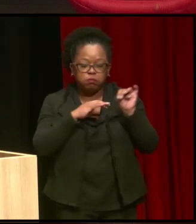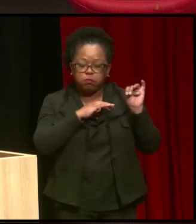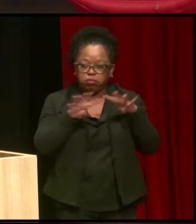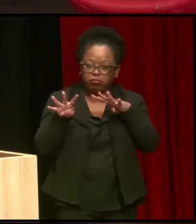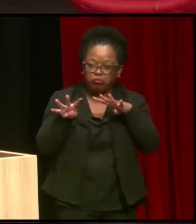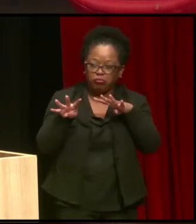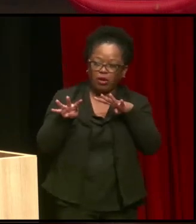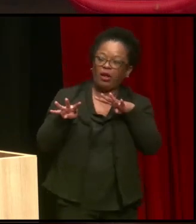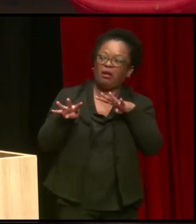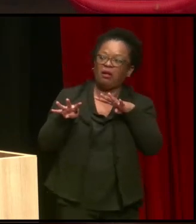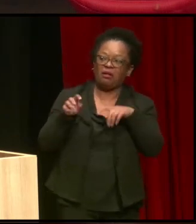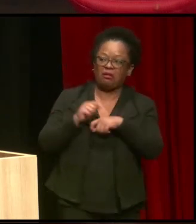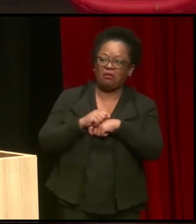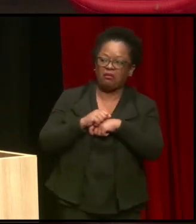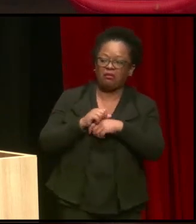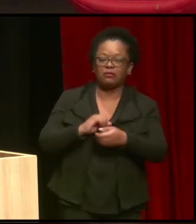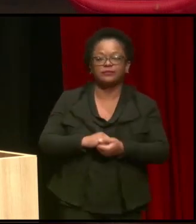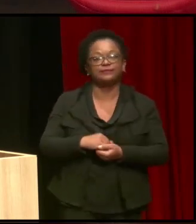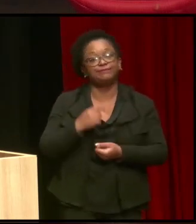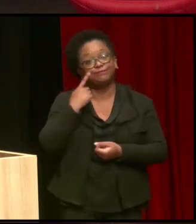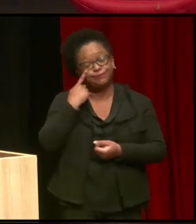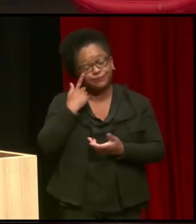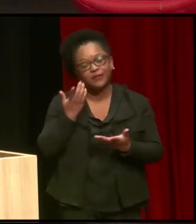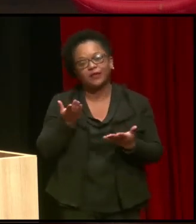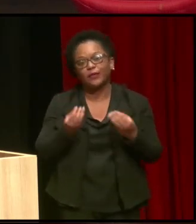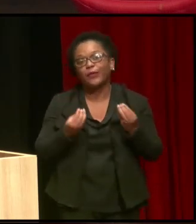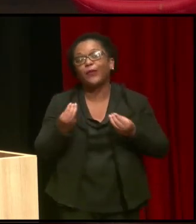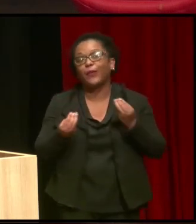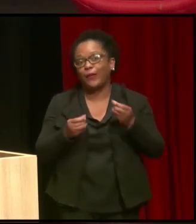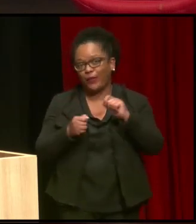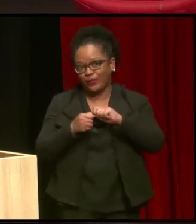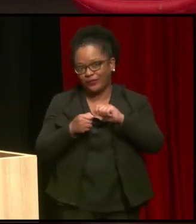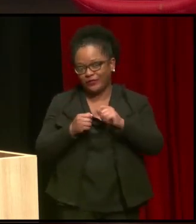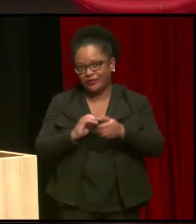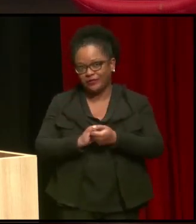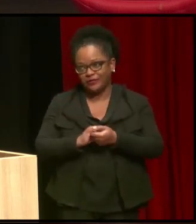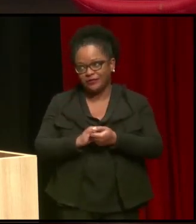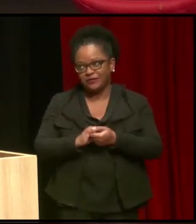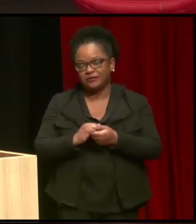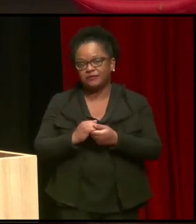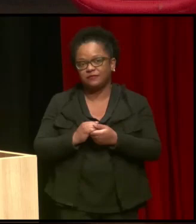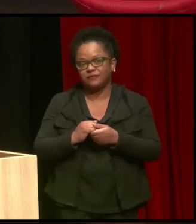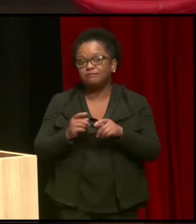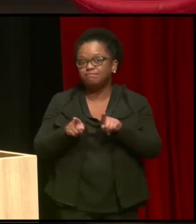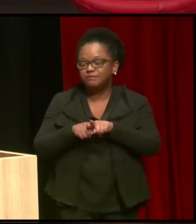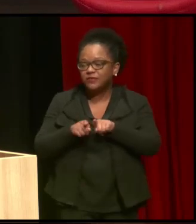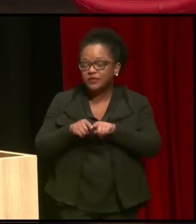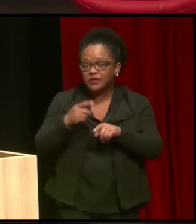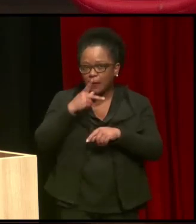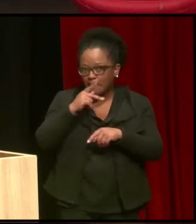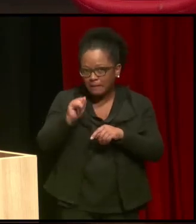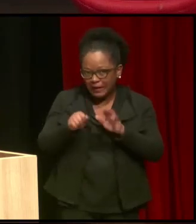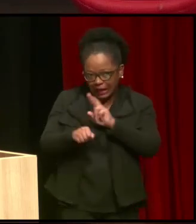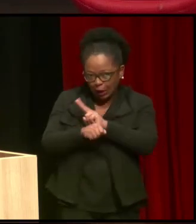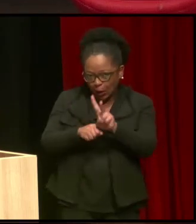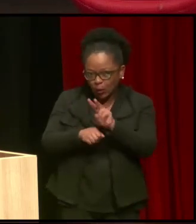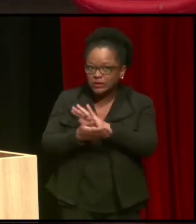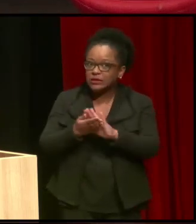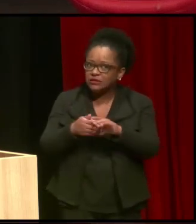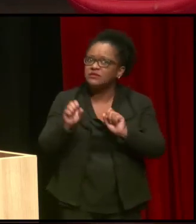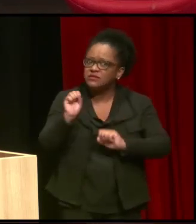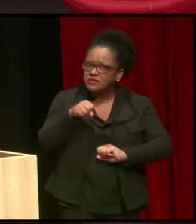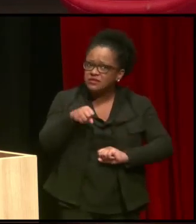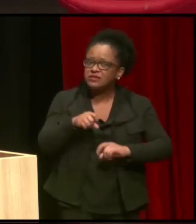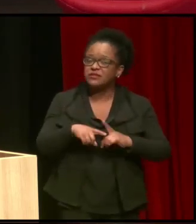Paulo e a mulher dele não estão vendo isso? Pergunta, o que, que vocês acham? Lógico que ele está olhando. Agora vocês fazem o